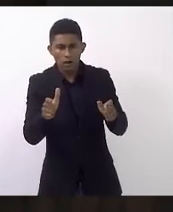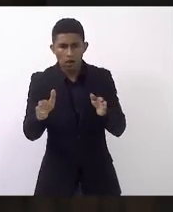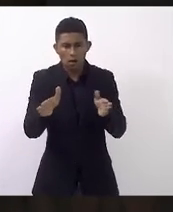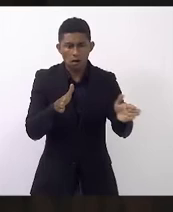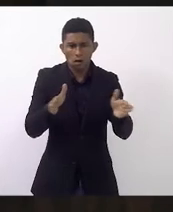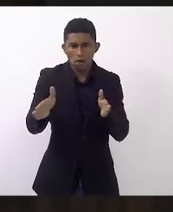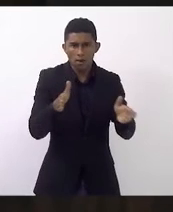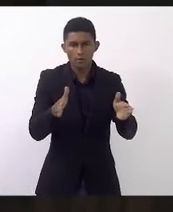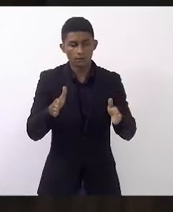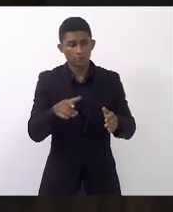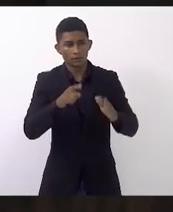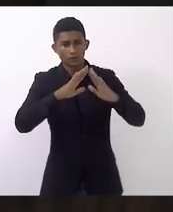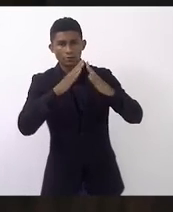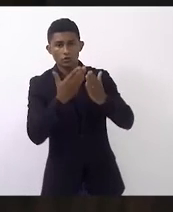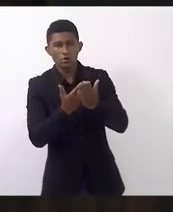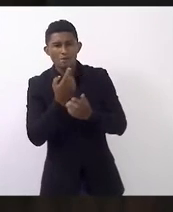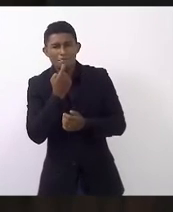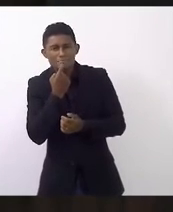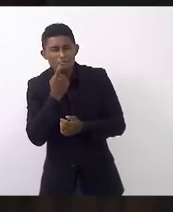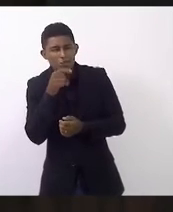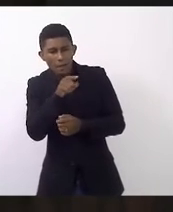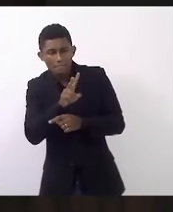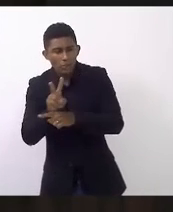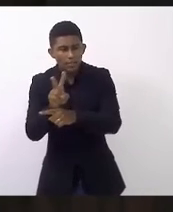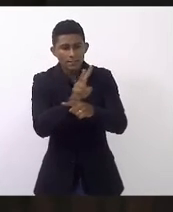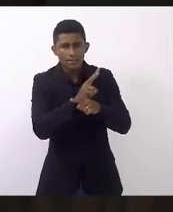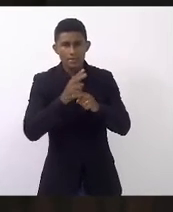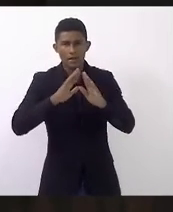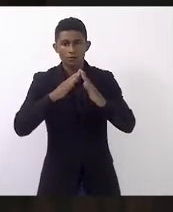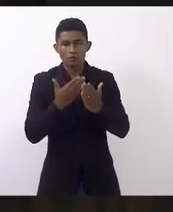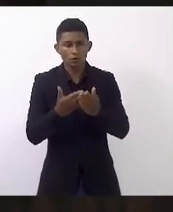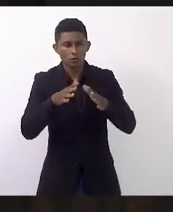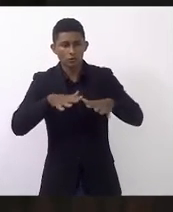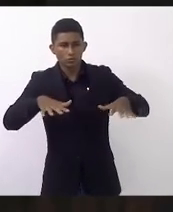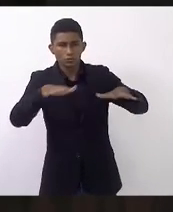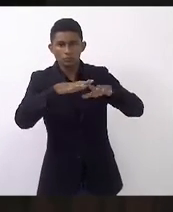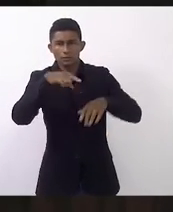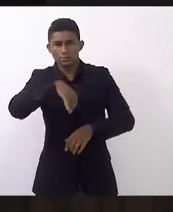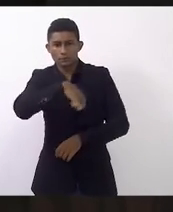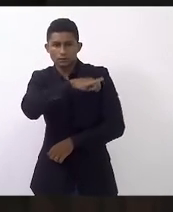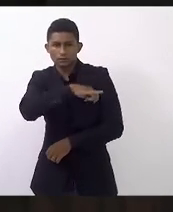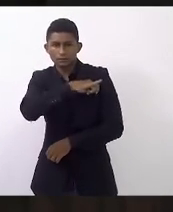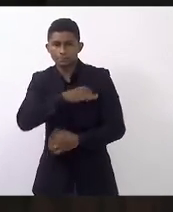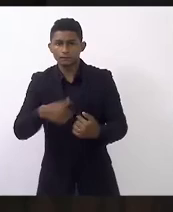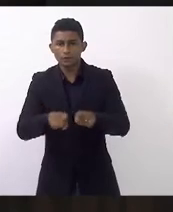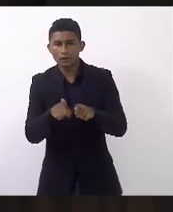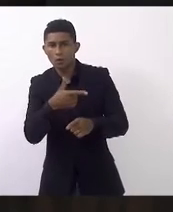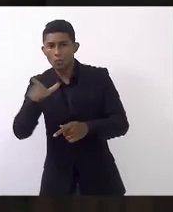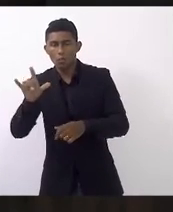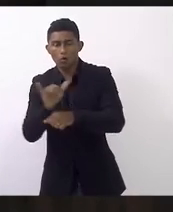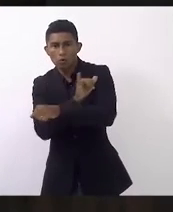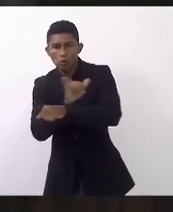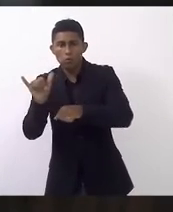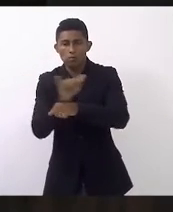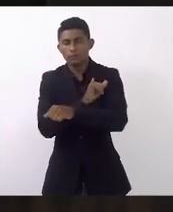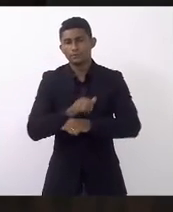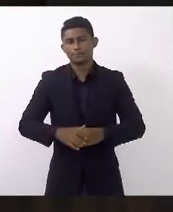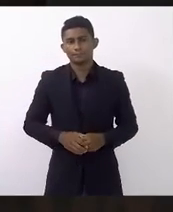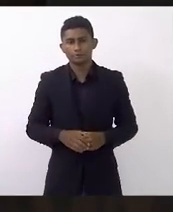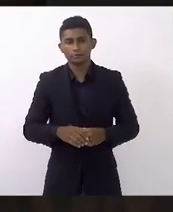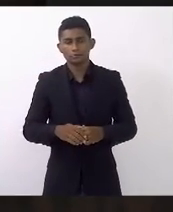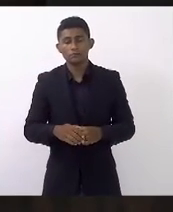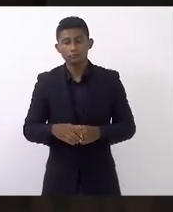unidades escolares da Rede Estadual de Ensino do Estado do Rio de Janeiro e da outras providências. Pendendo de parecer das comissões CCJ,